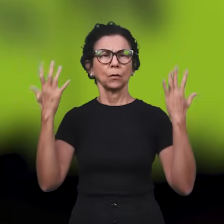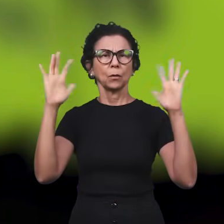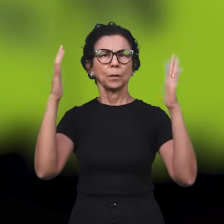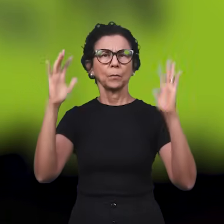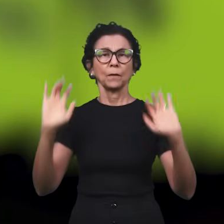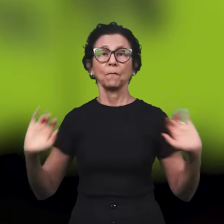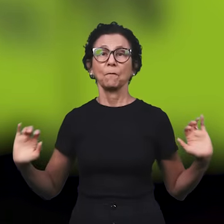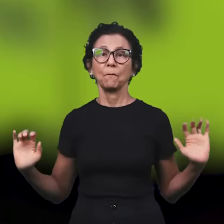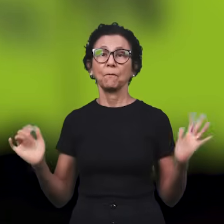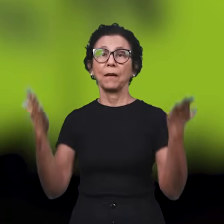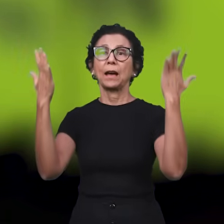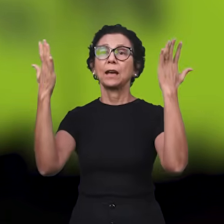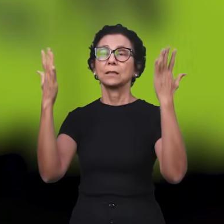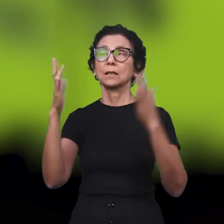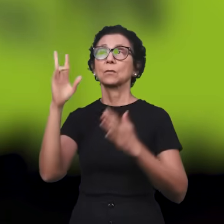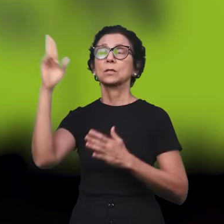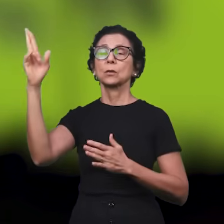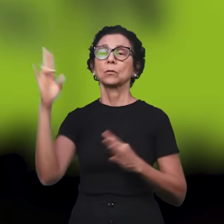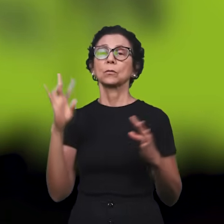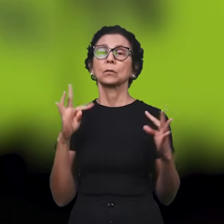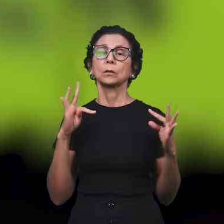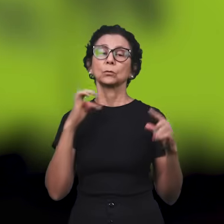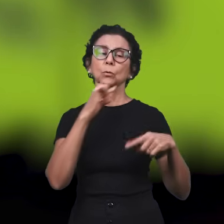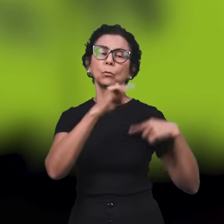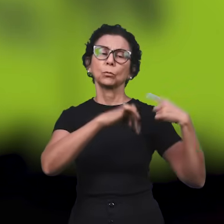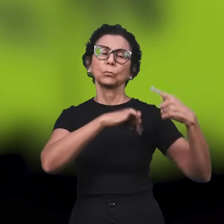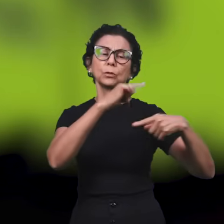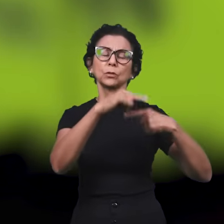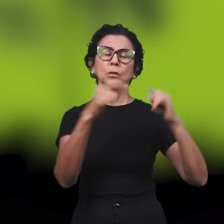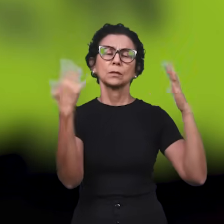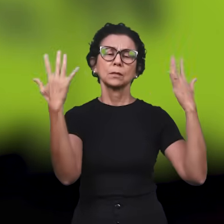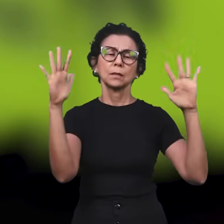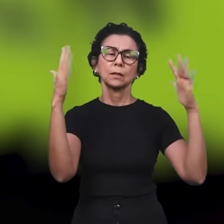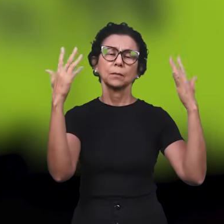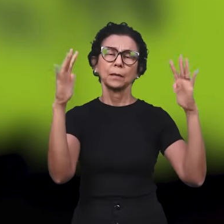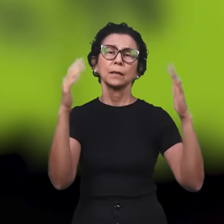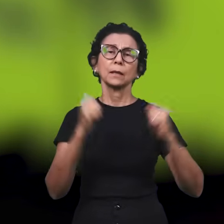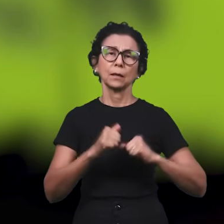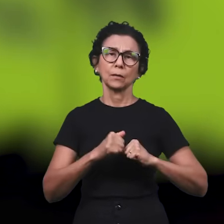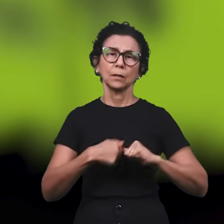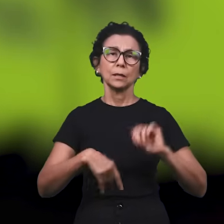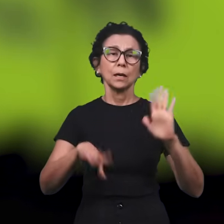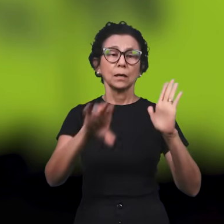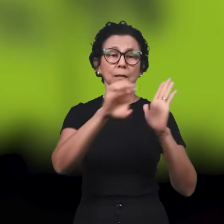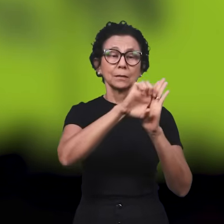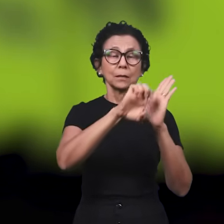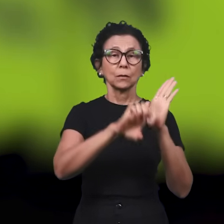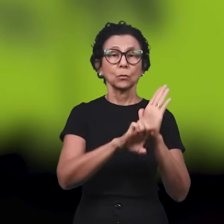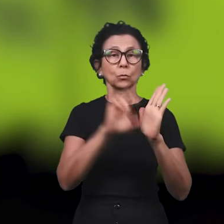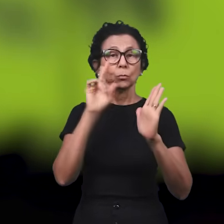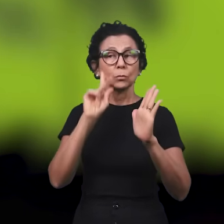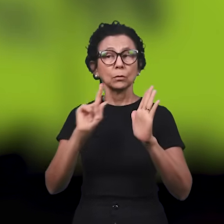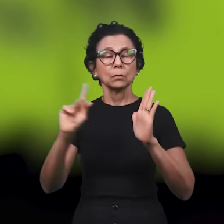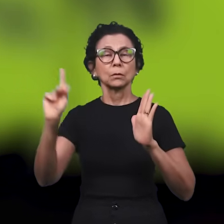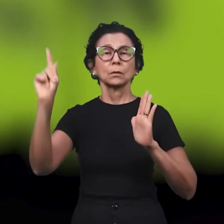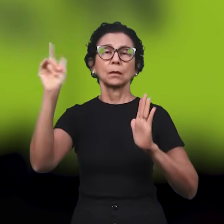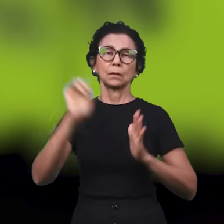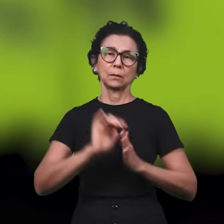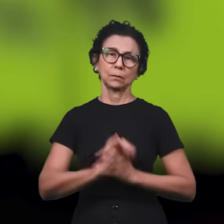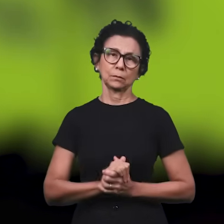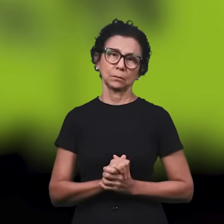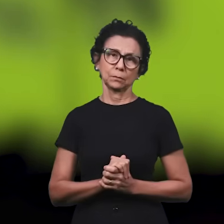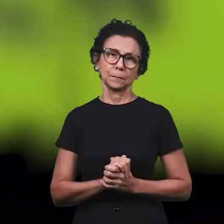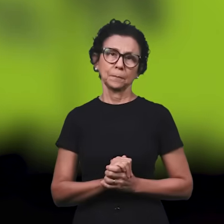por festa ao Senhor. Nas vossas gerações o celebrareis por estatuto perpétuo. Então